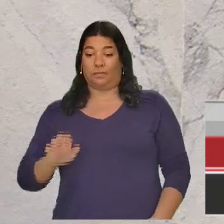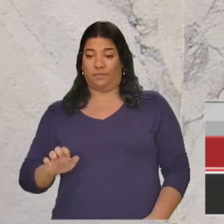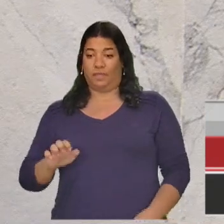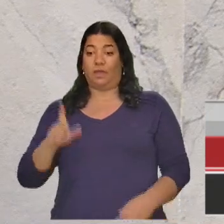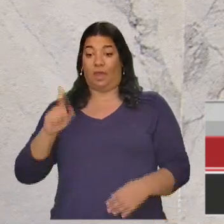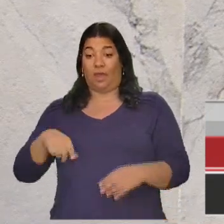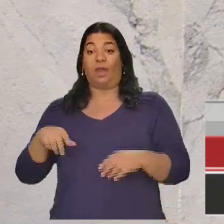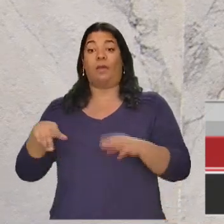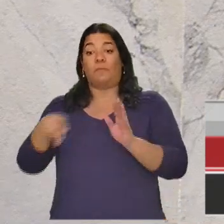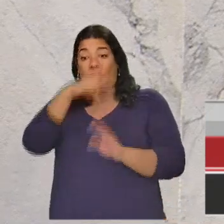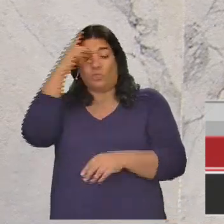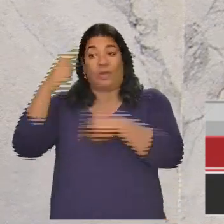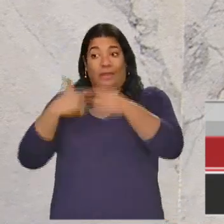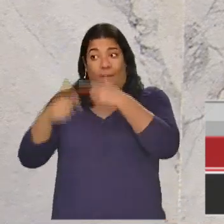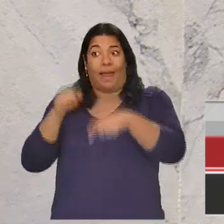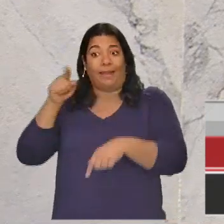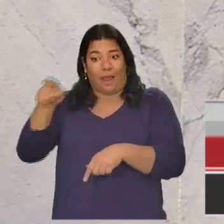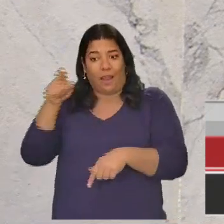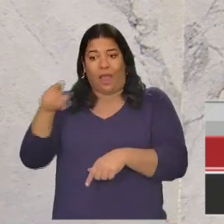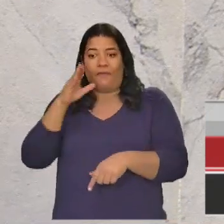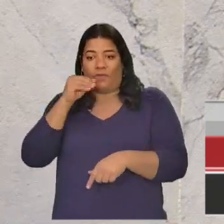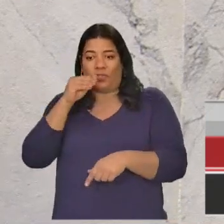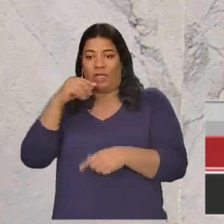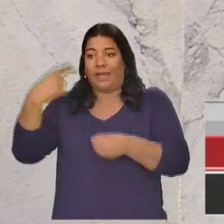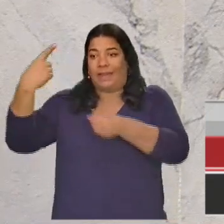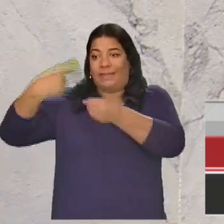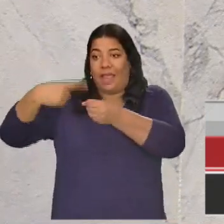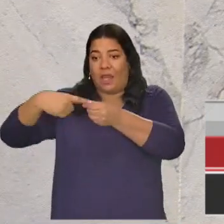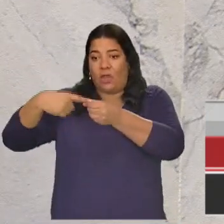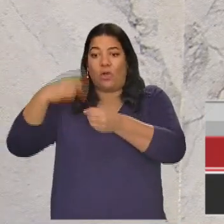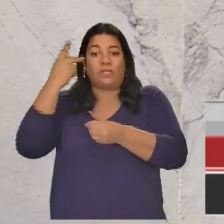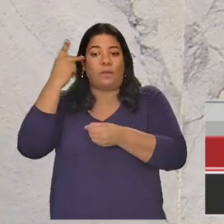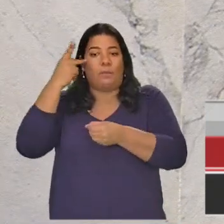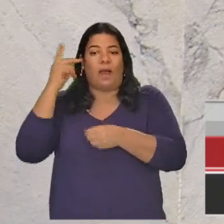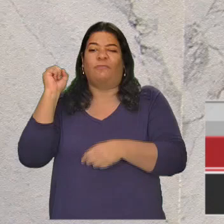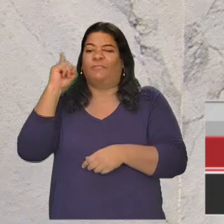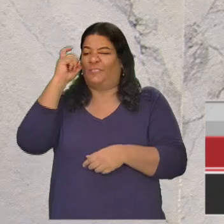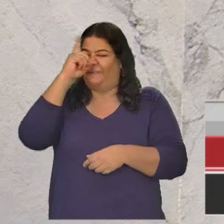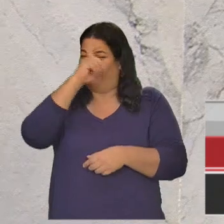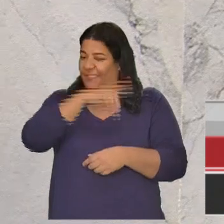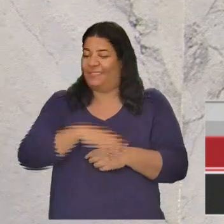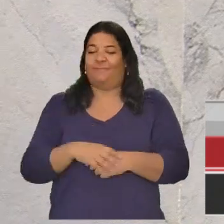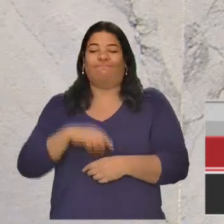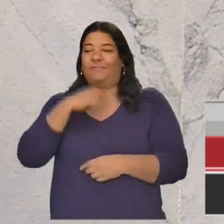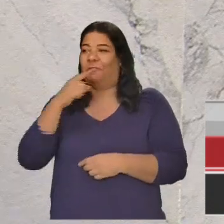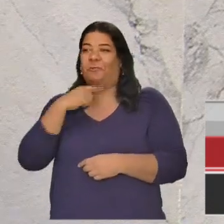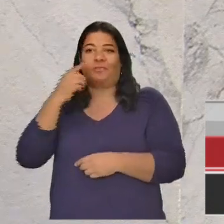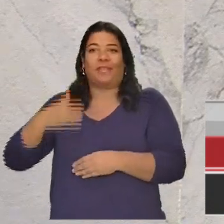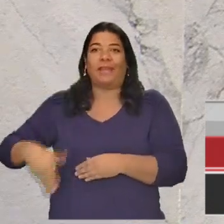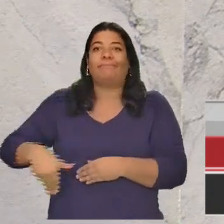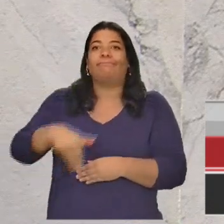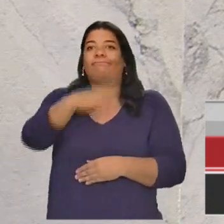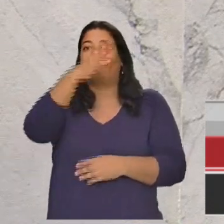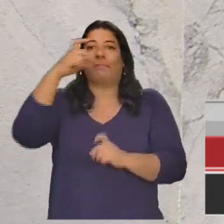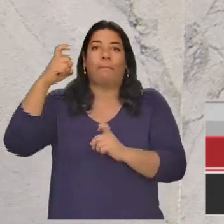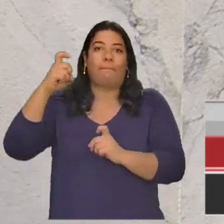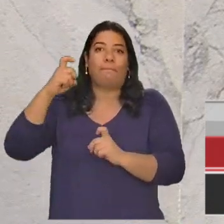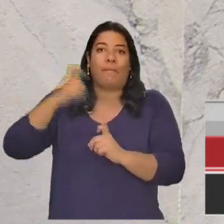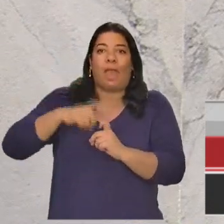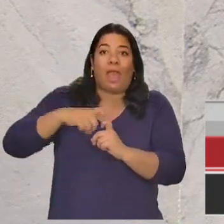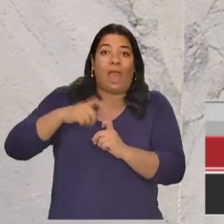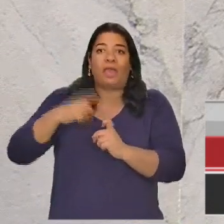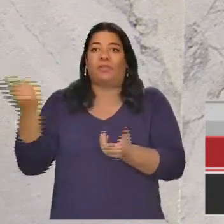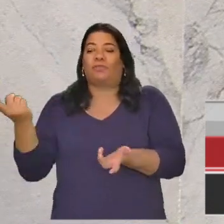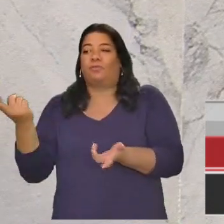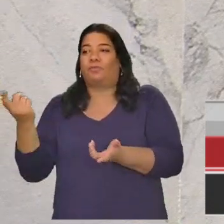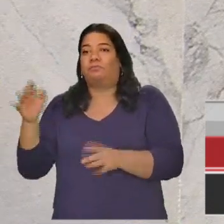servidores principalmente que estão no interior de são paulo têm dificuldade de acessar clínicas conveniadas